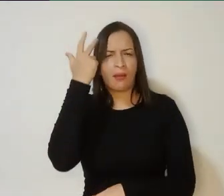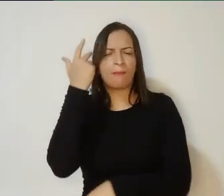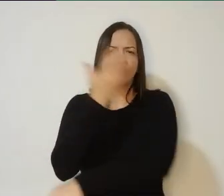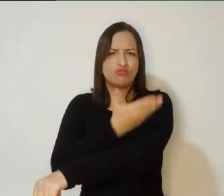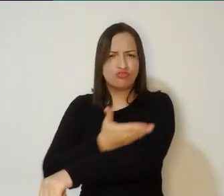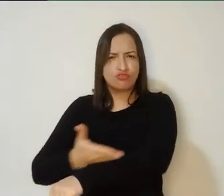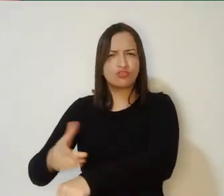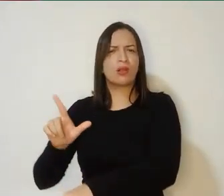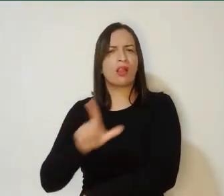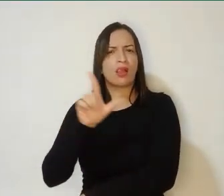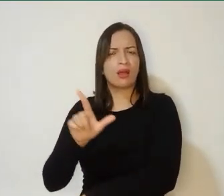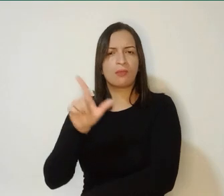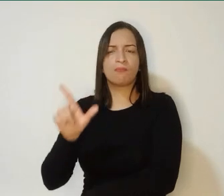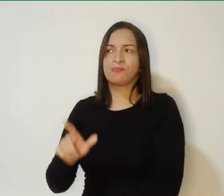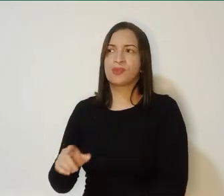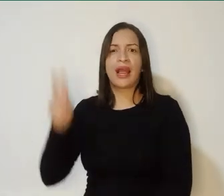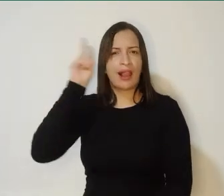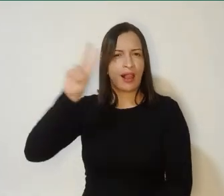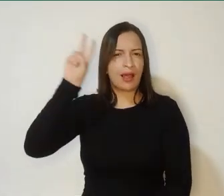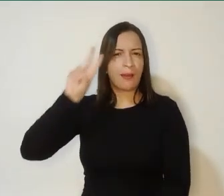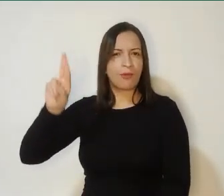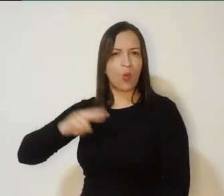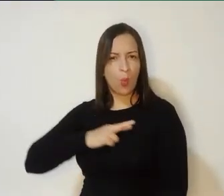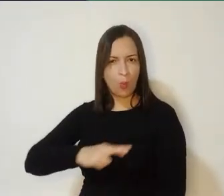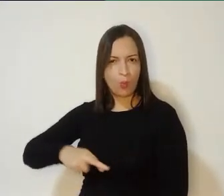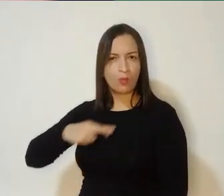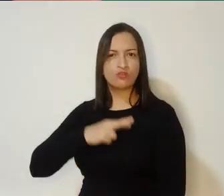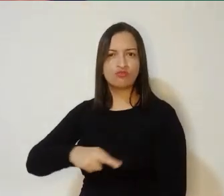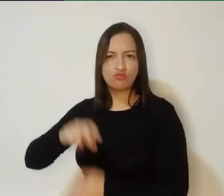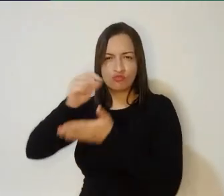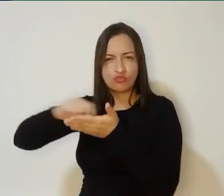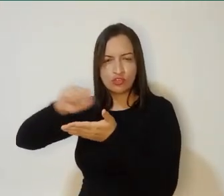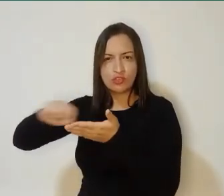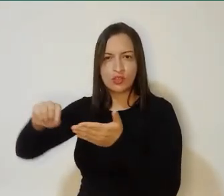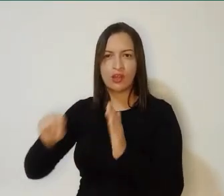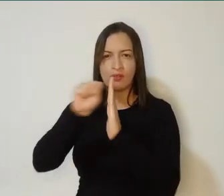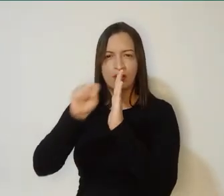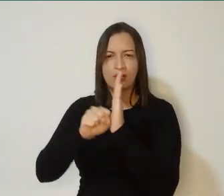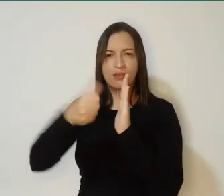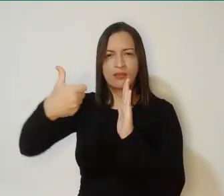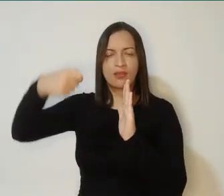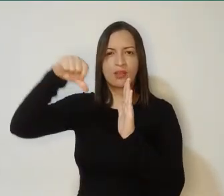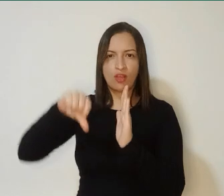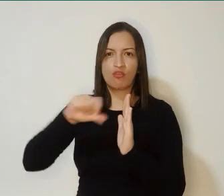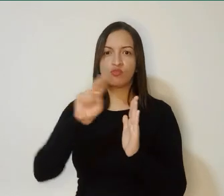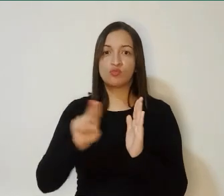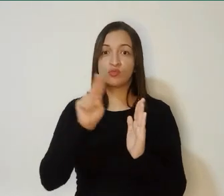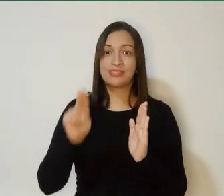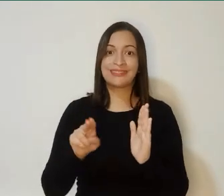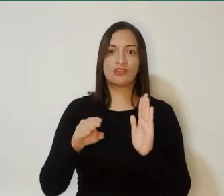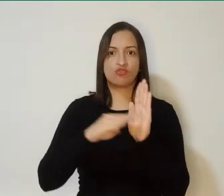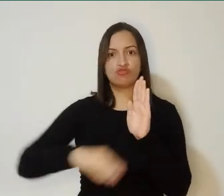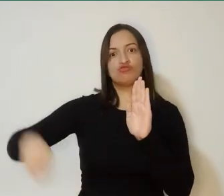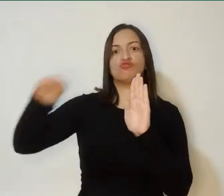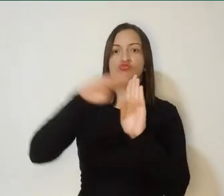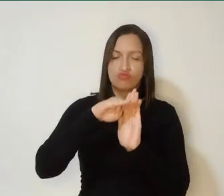estilo literário. A gente tem os românticos do século XIX que utilizavam a hipérbole, por